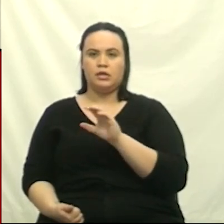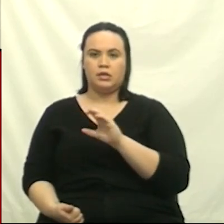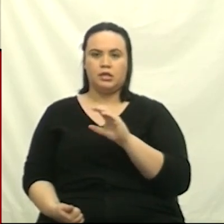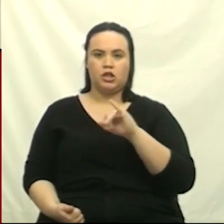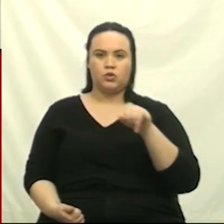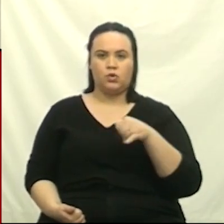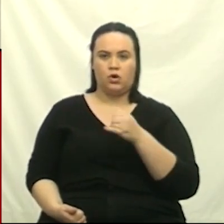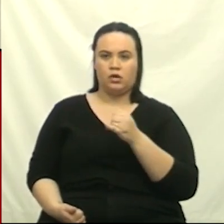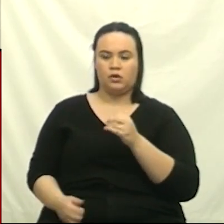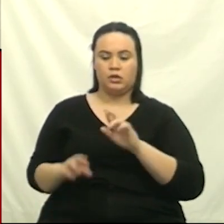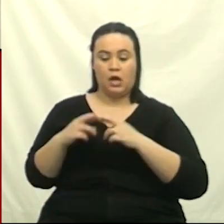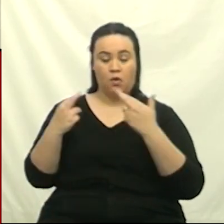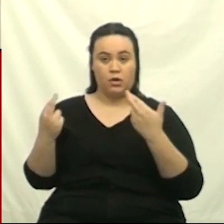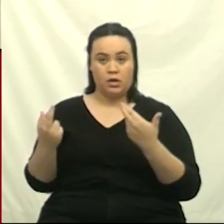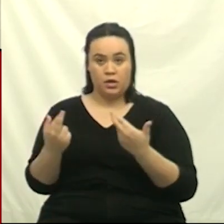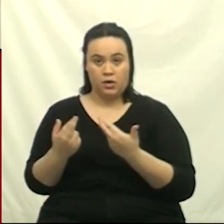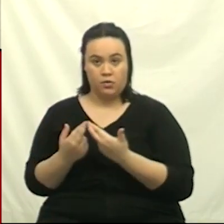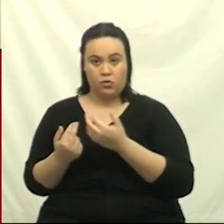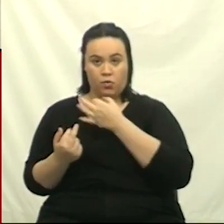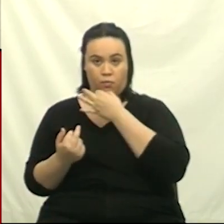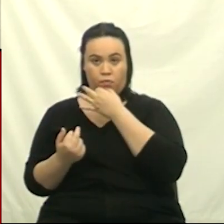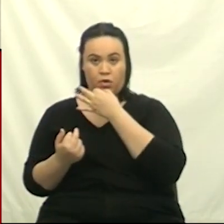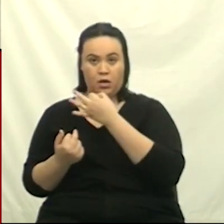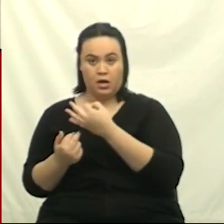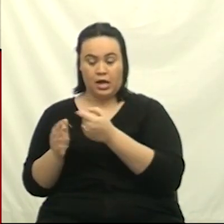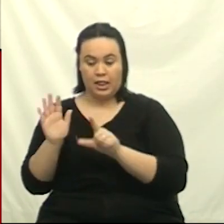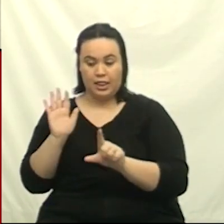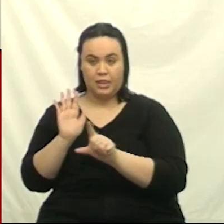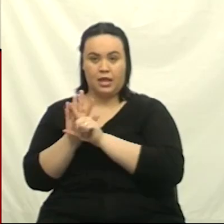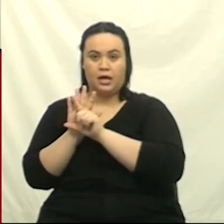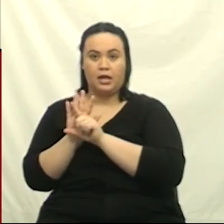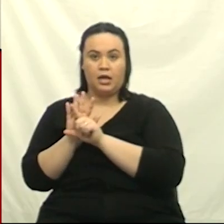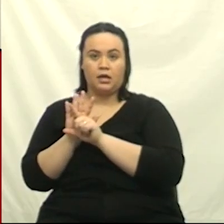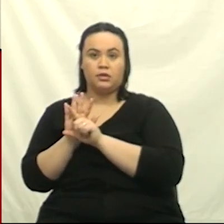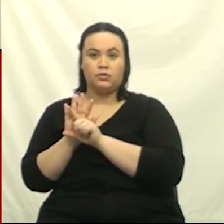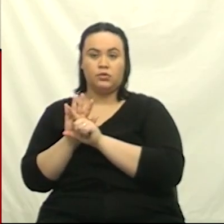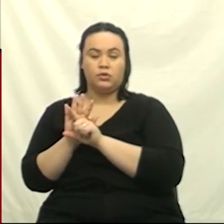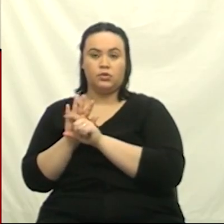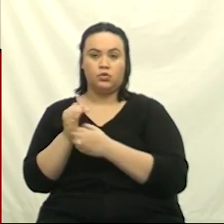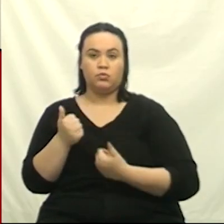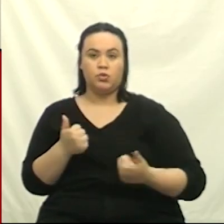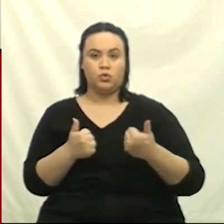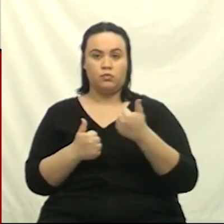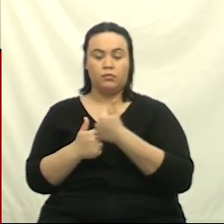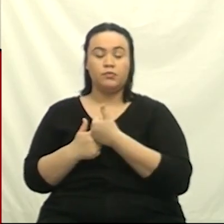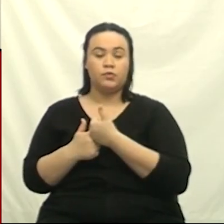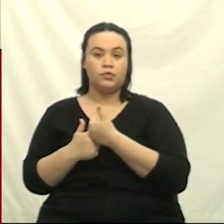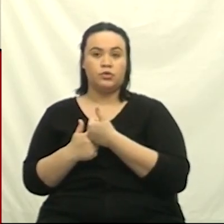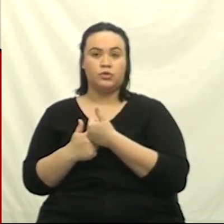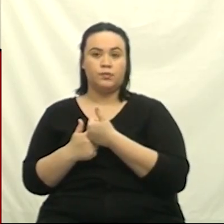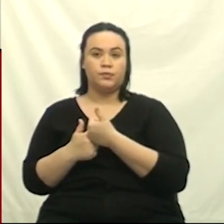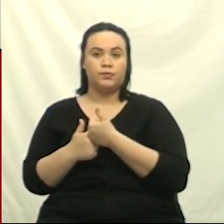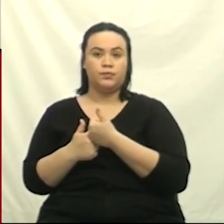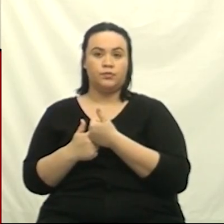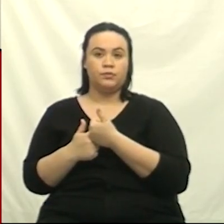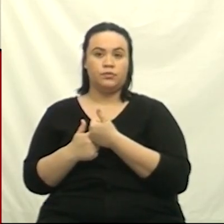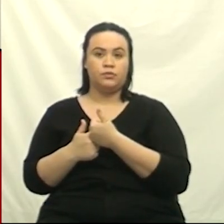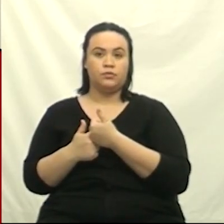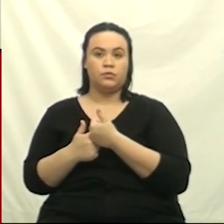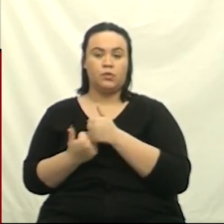se reuniu e opinou pela legalidade do substitutivo global o